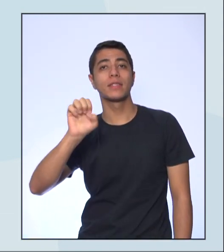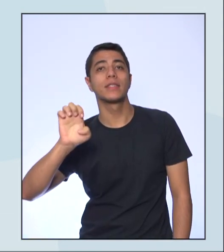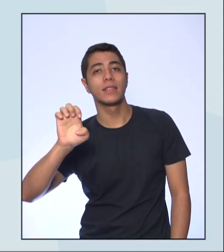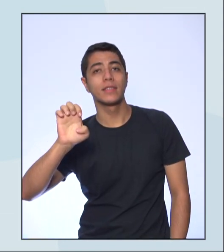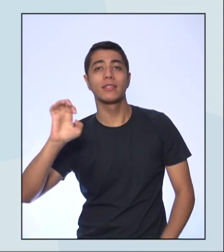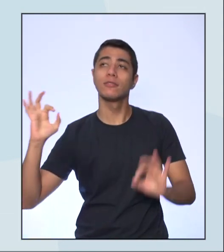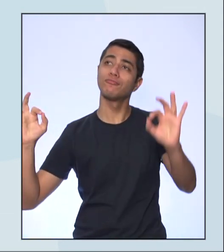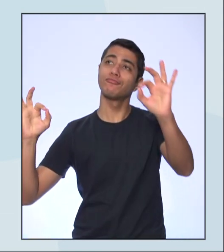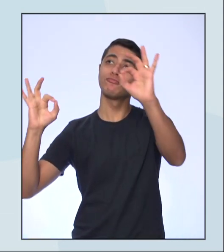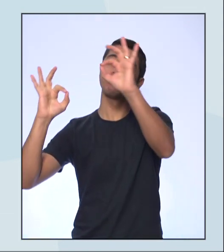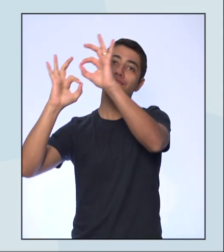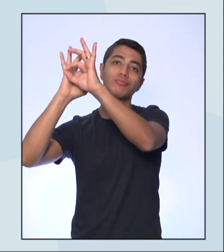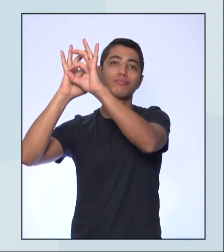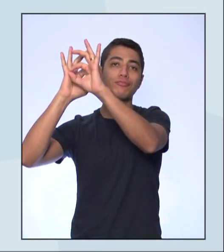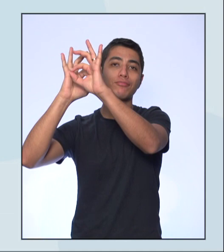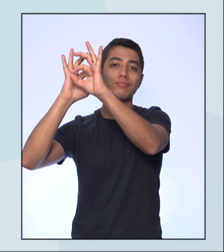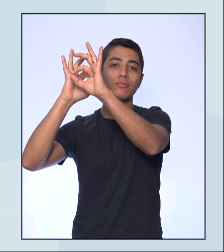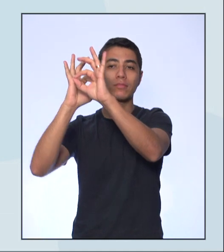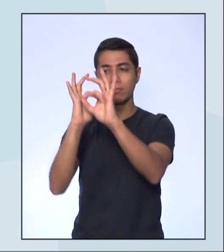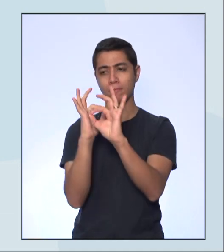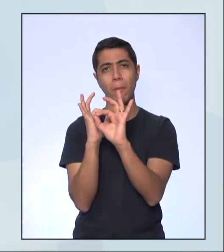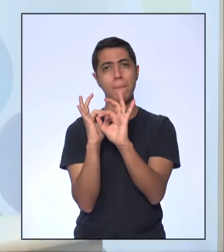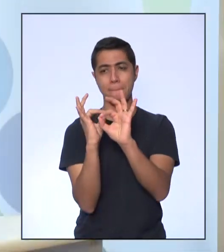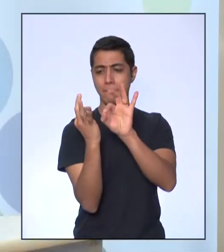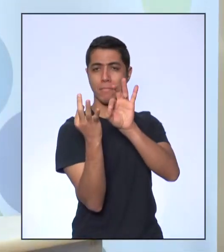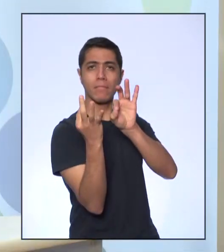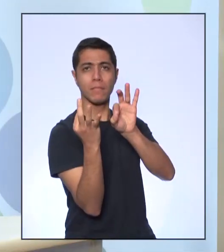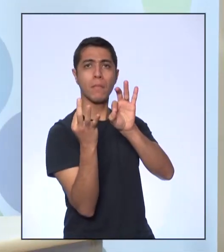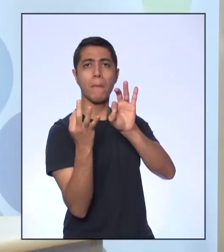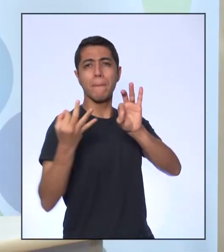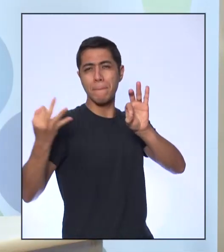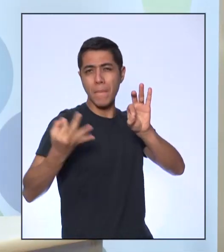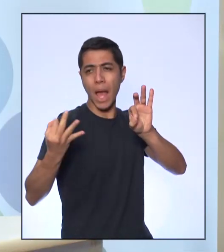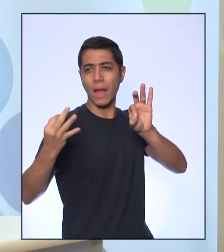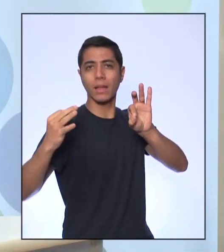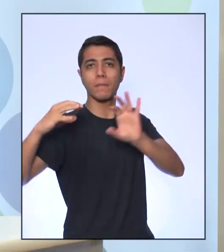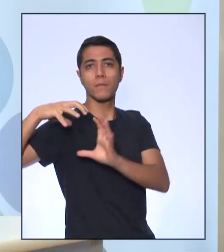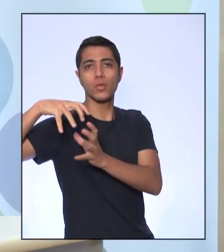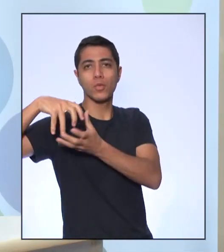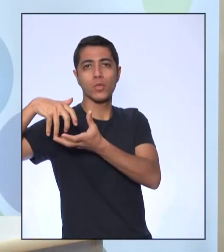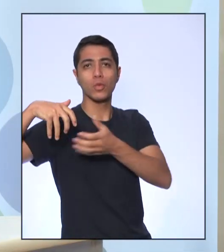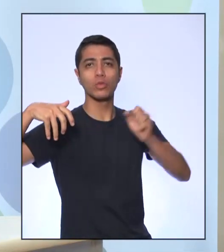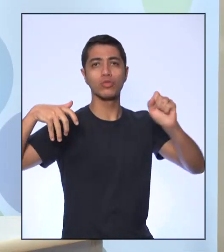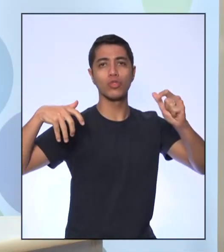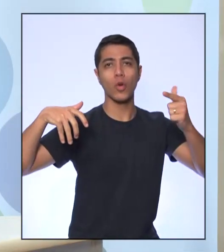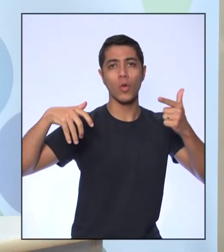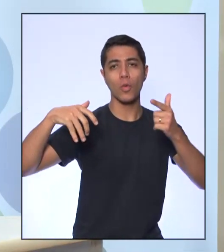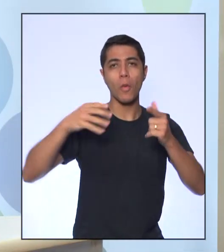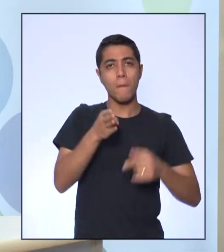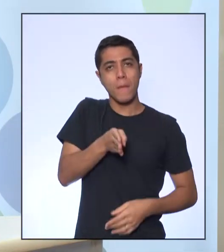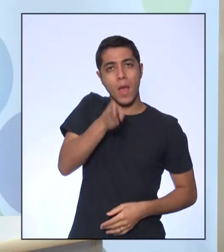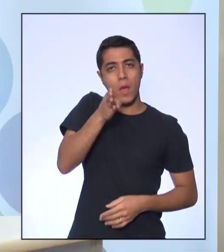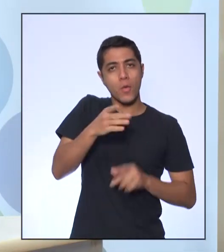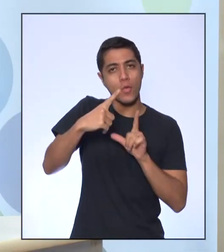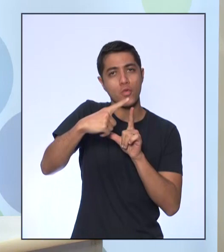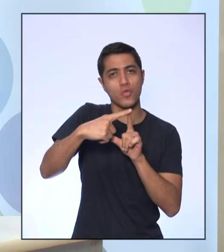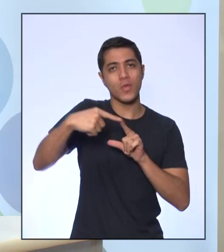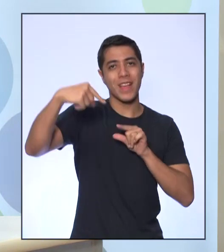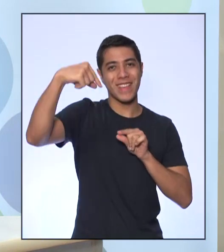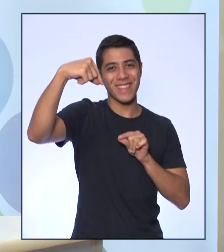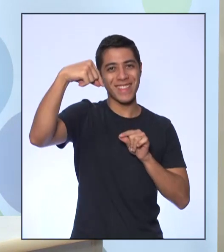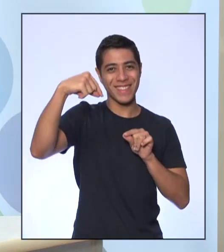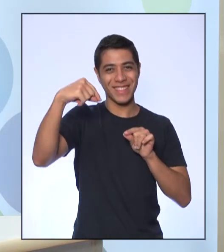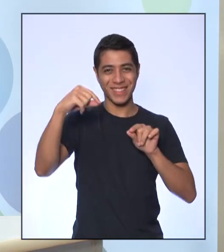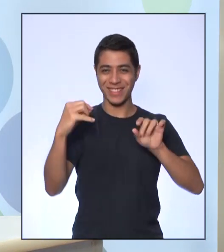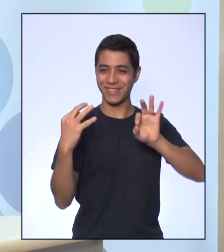alinhamento. Lembrando que isso geralmente ocorre algumas vezes, né? Não é sempre e nem sempre no determinado